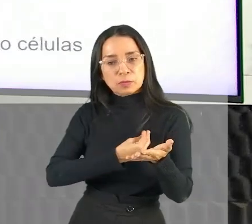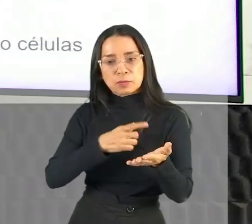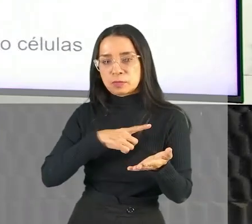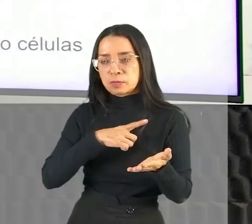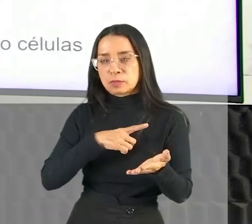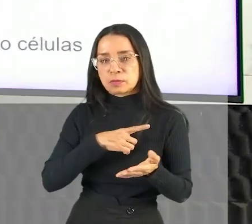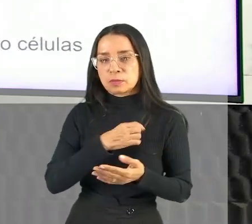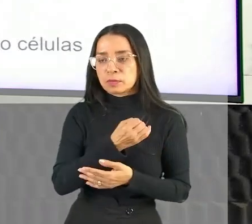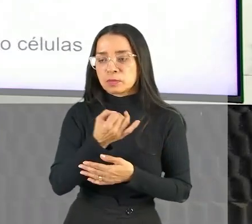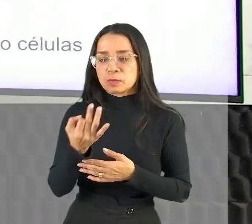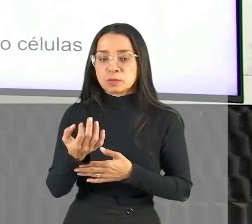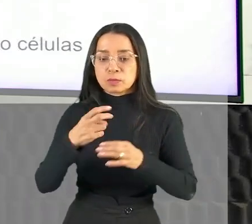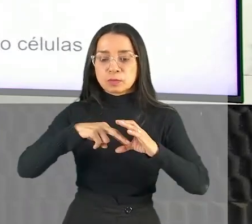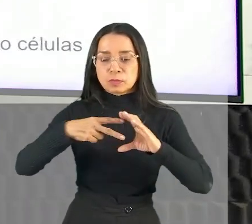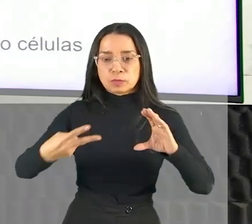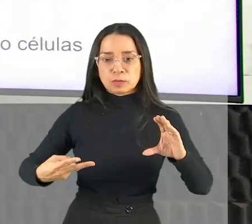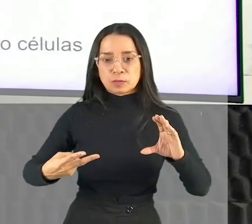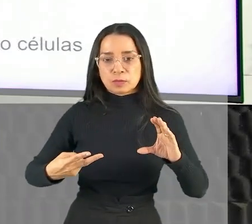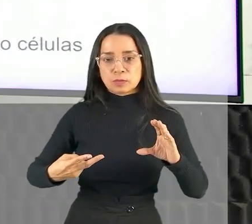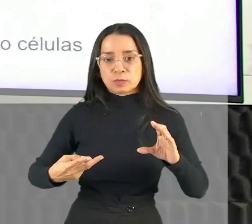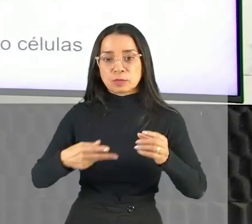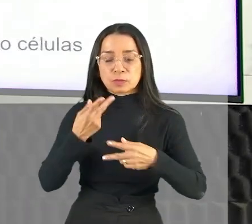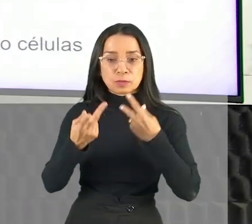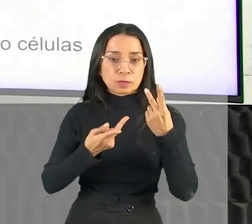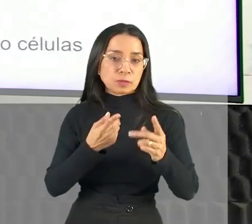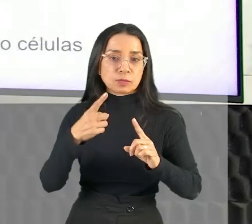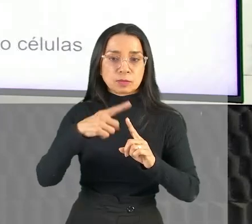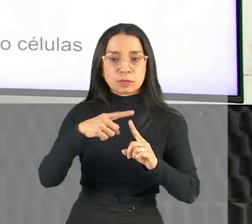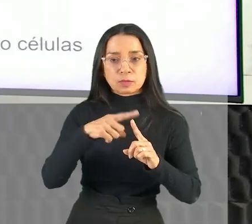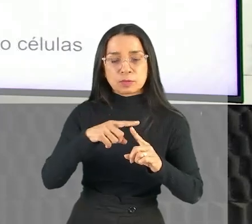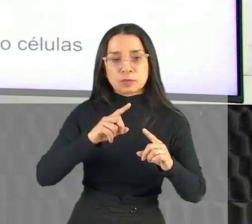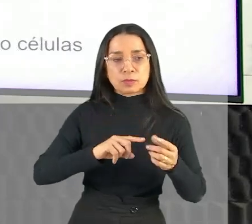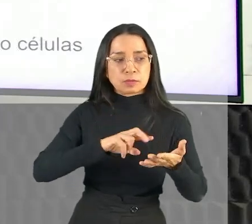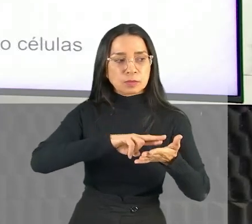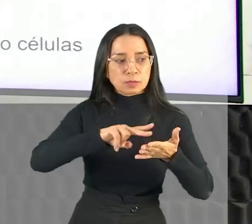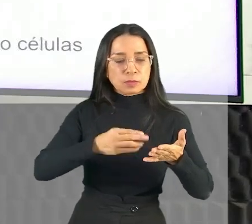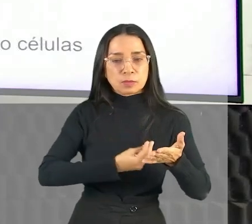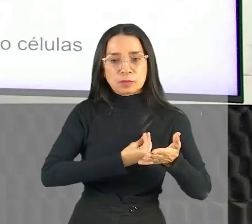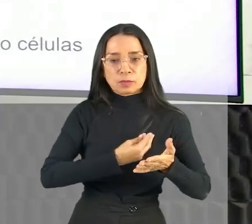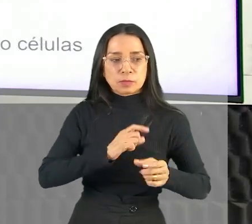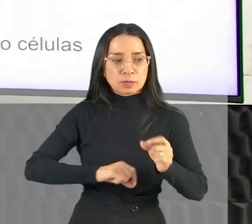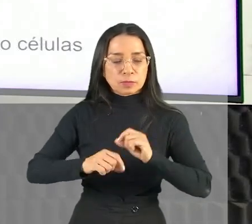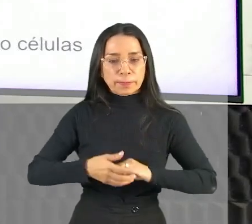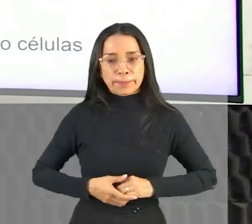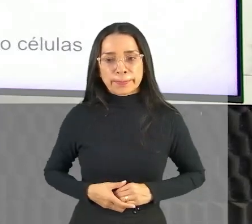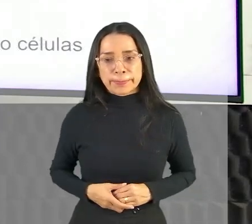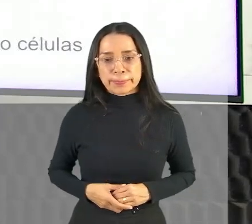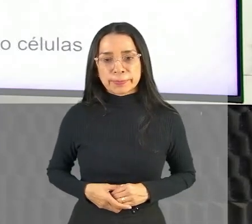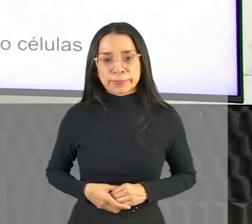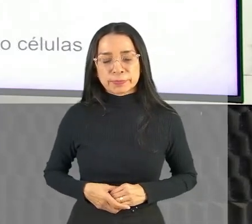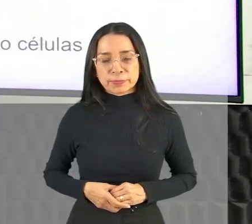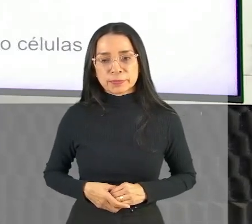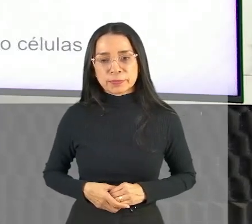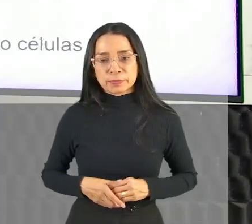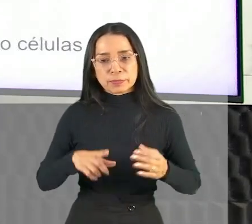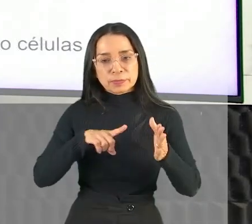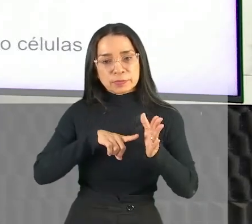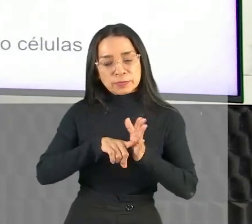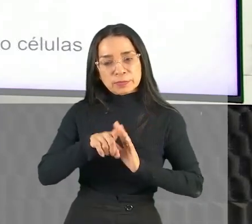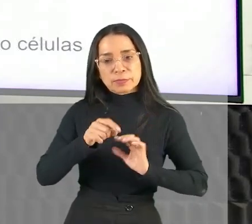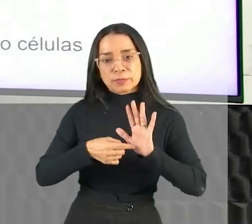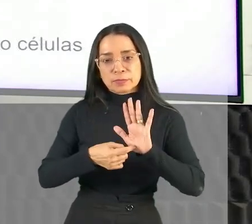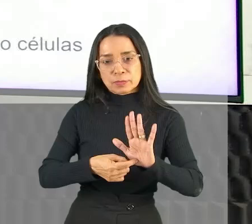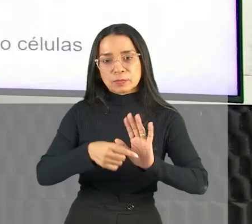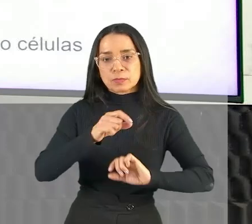está falando sobre o padrão da espécie, tá? Quando ela não disser nada, ela também vai estar falando sobre o padrão da espécie. Aqui, a questão fez questão